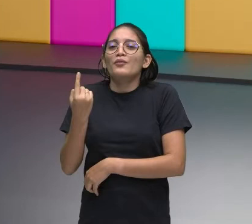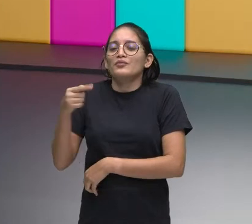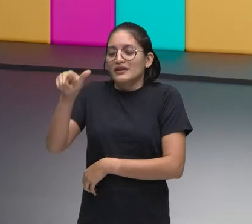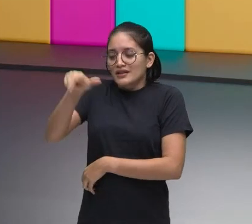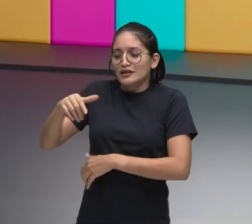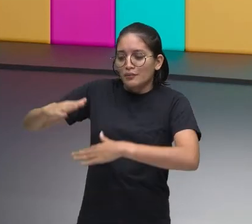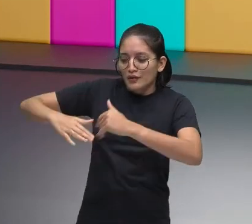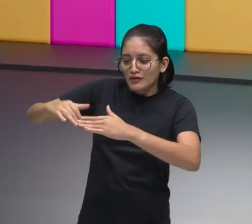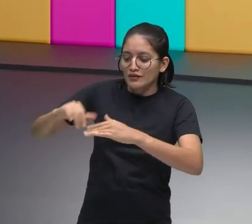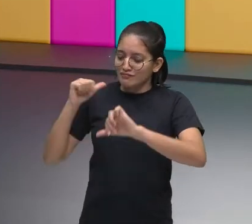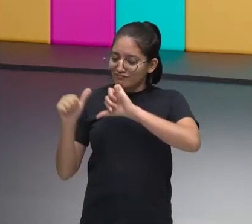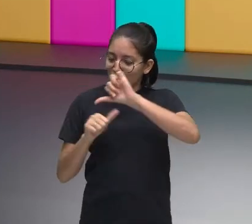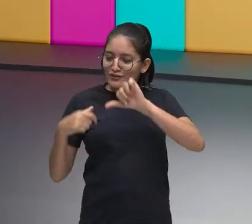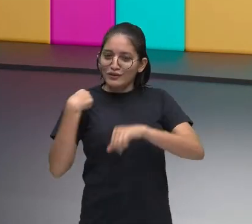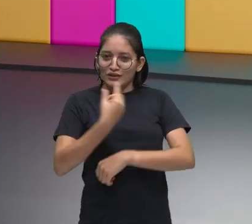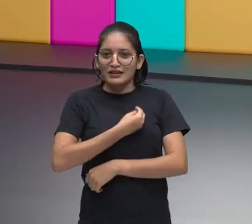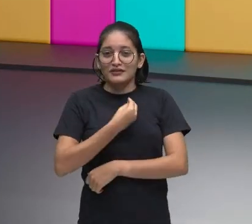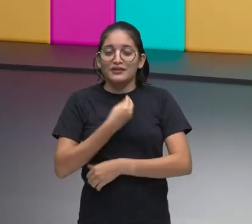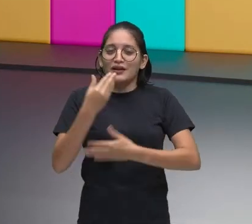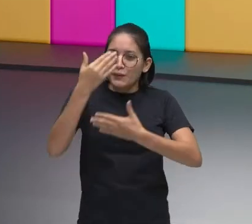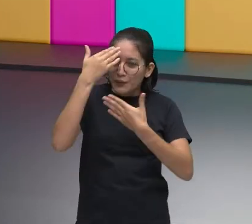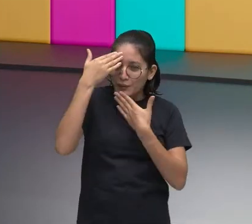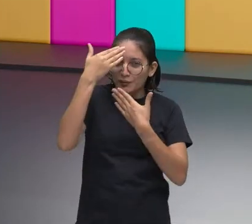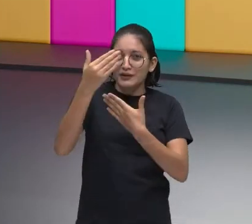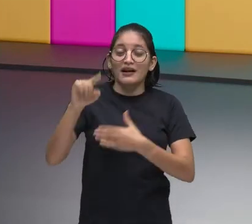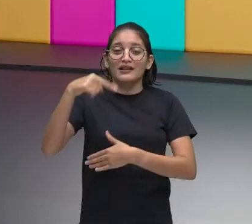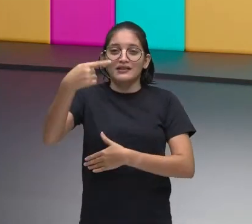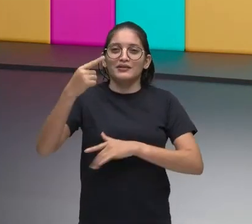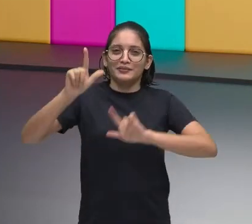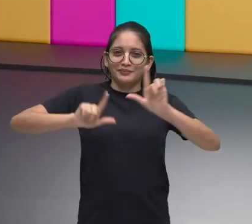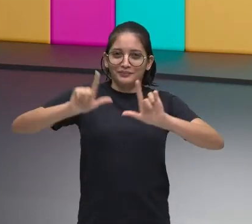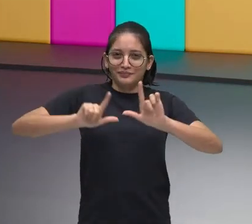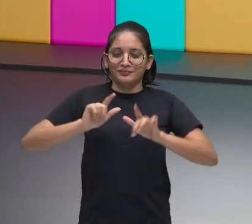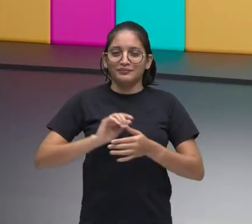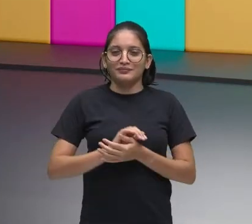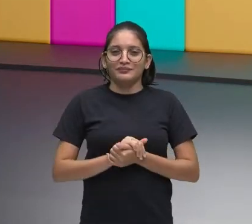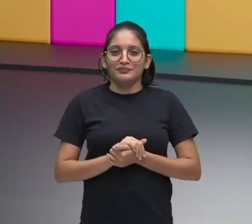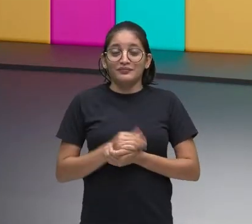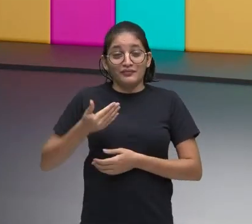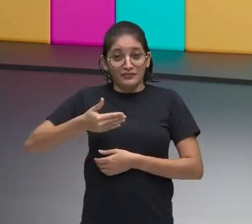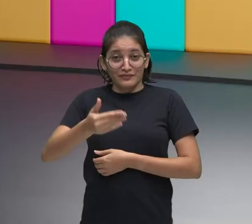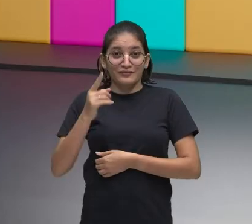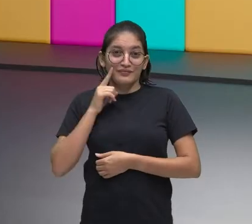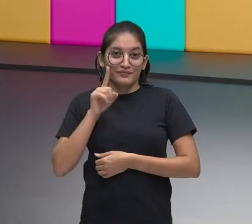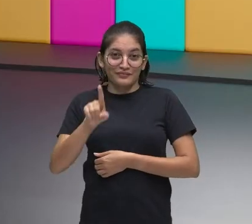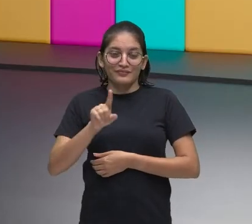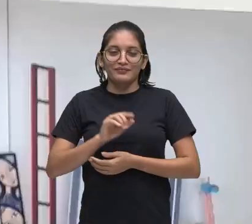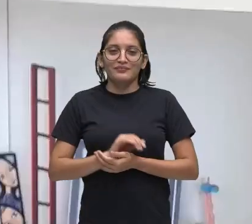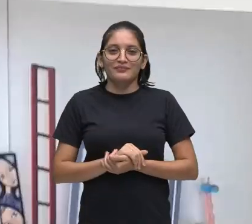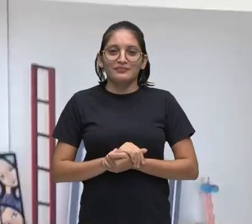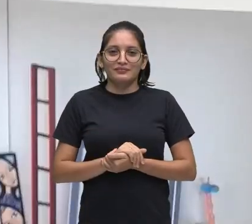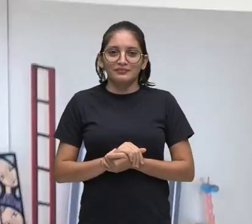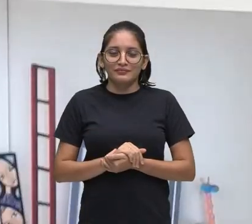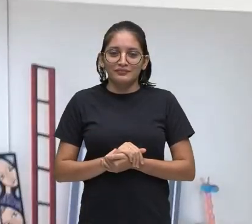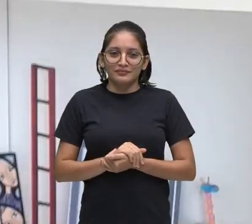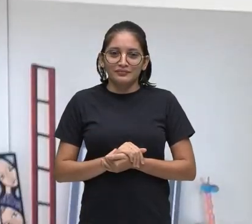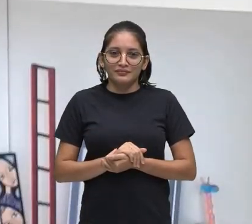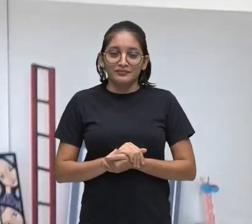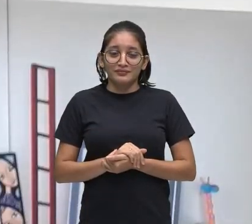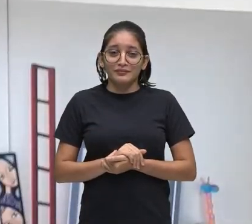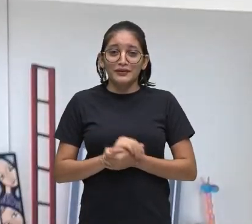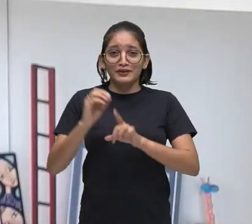que transformou a nossa vida. Muito obrigado e até o próximo programa. Segue, Guilherme. Outubro é mês